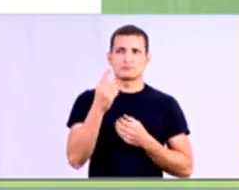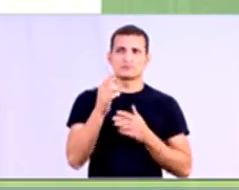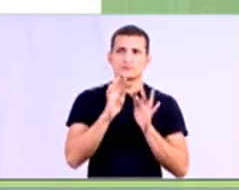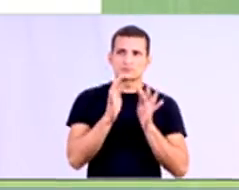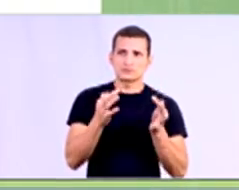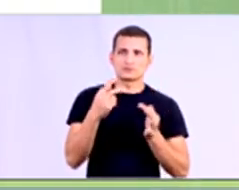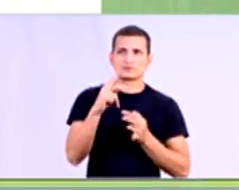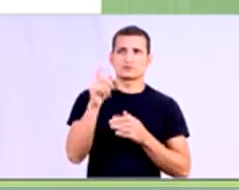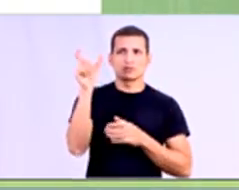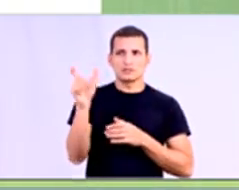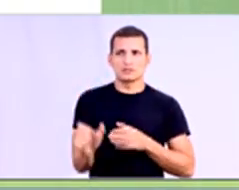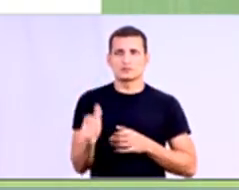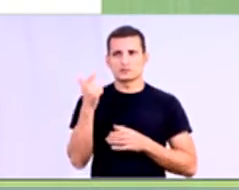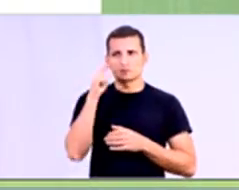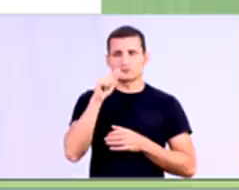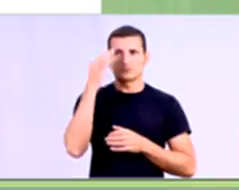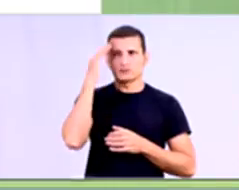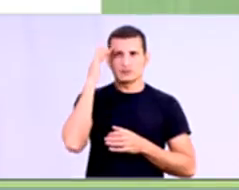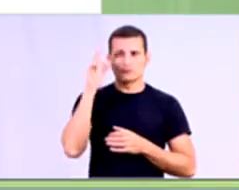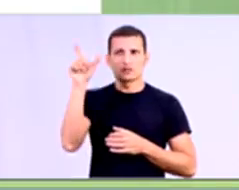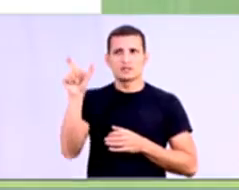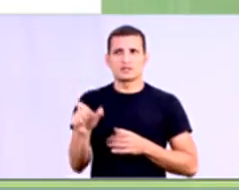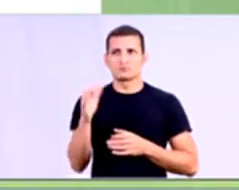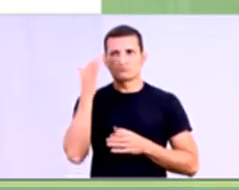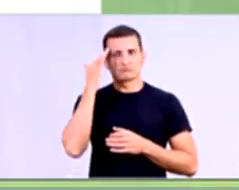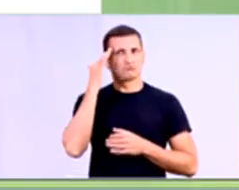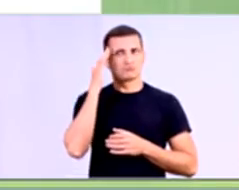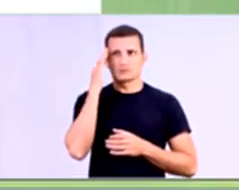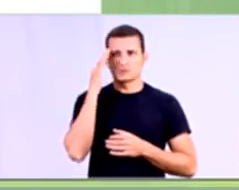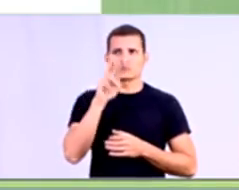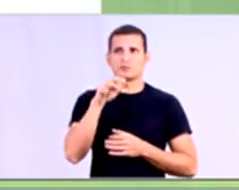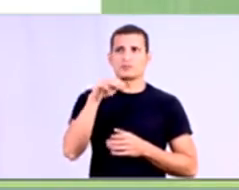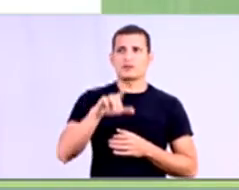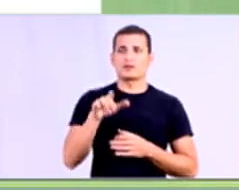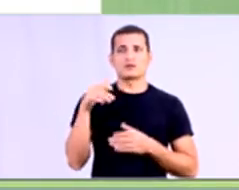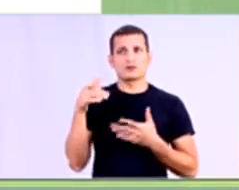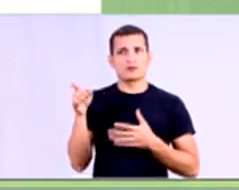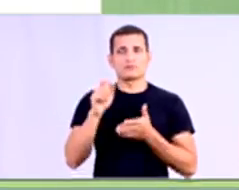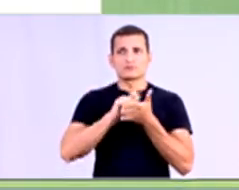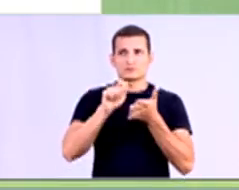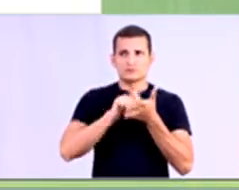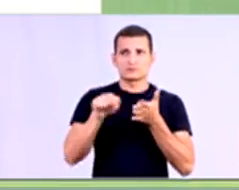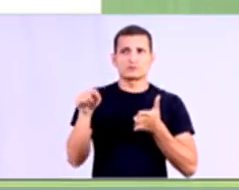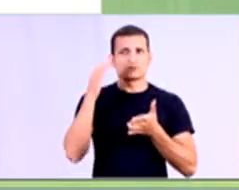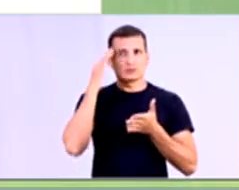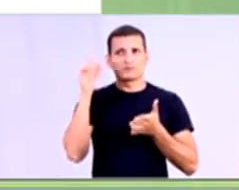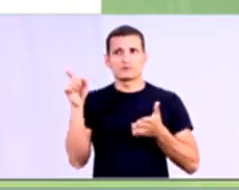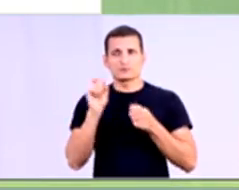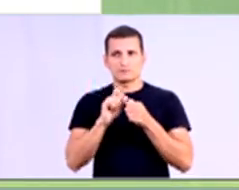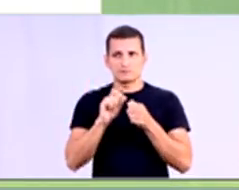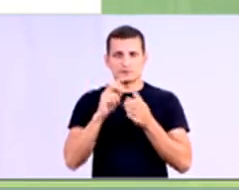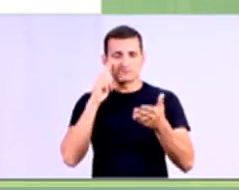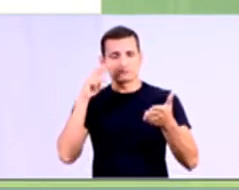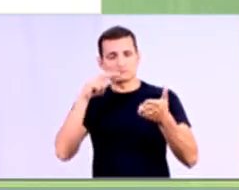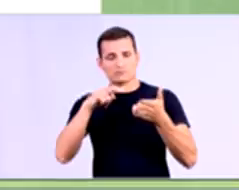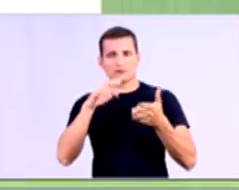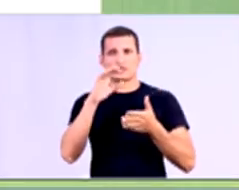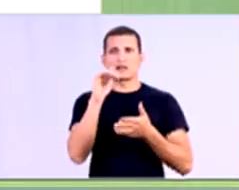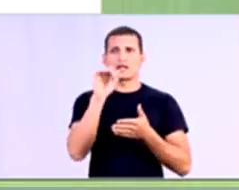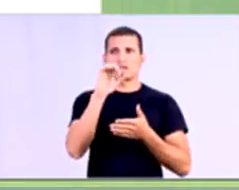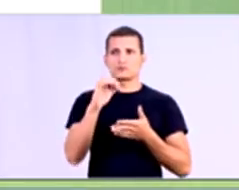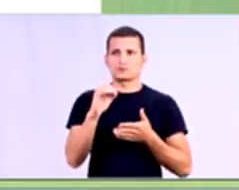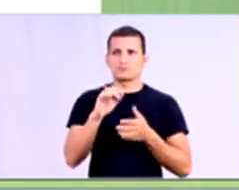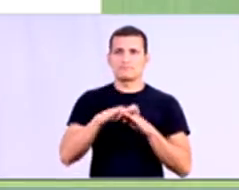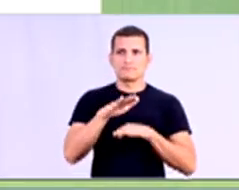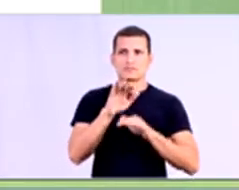seu cliente conseguir entender, né? O cliente não entende de UML. Então, ele vai entender a anotação que você fizer com o caso de uso de